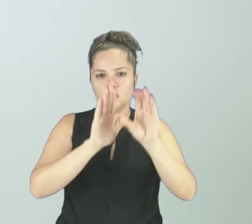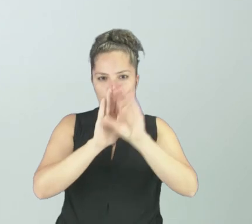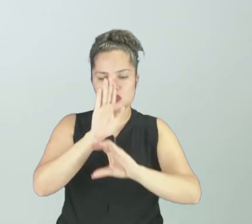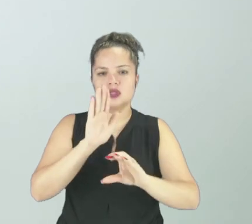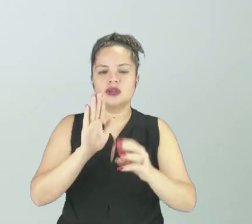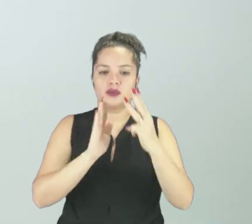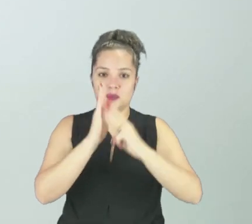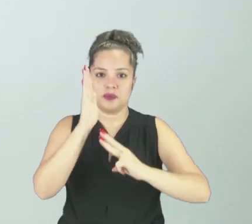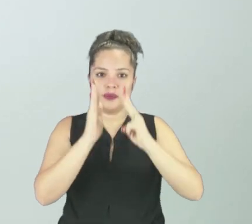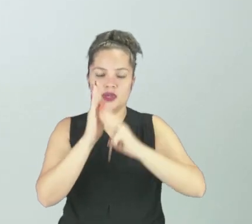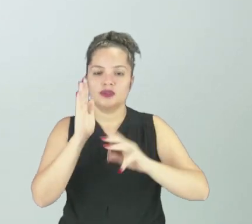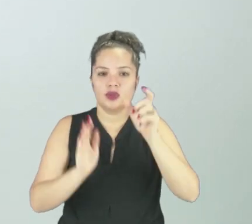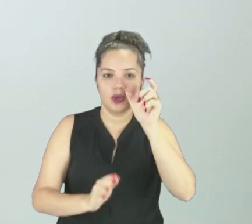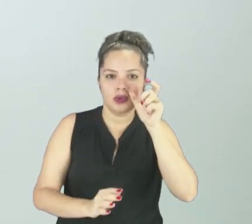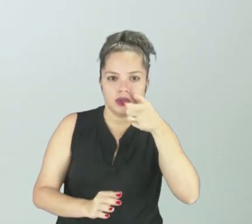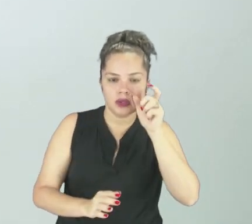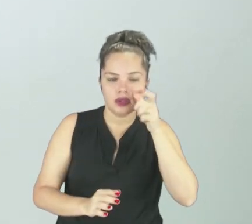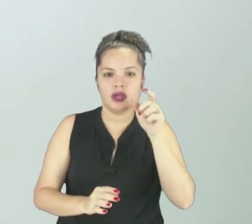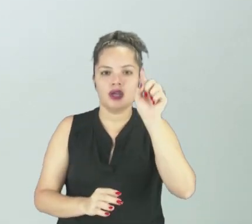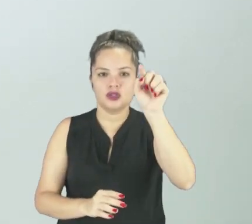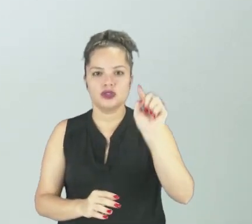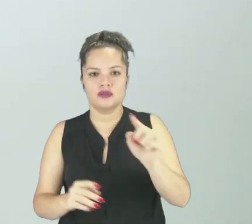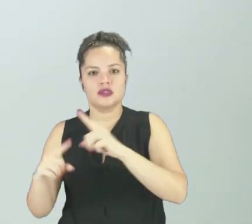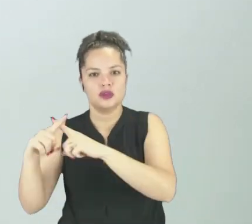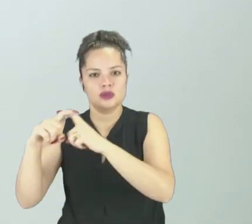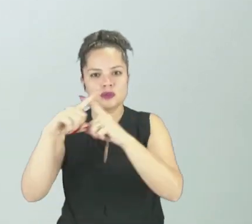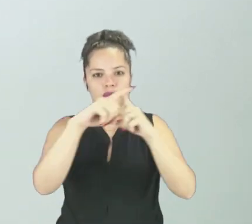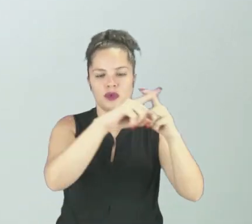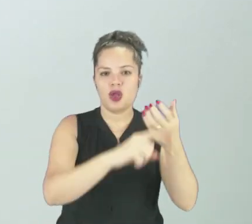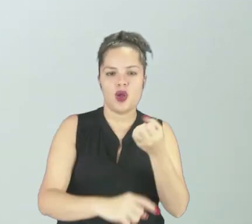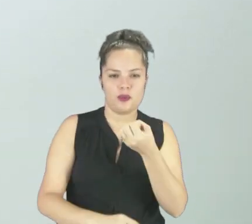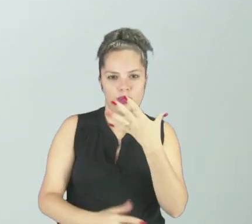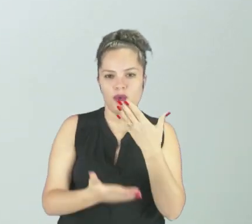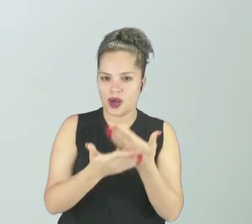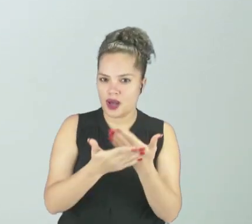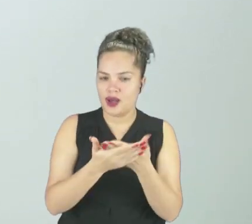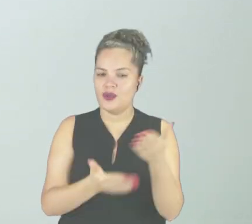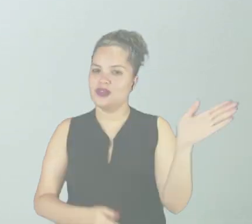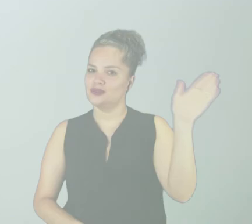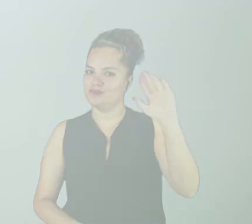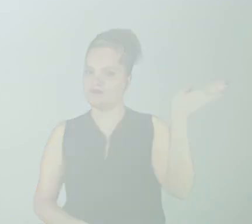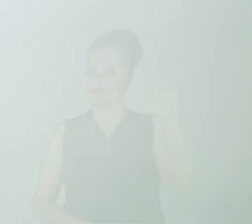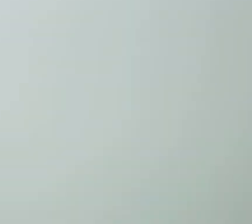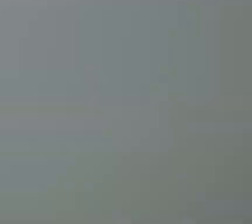de Descartes, na divisão de polinômio. Uma boa aula e até a próxima!